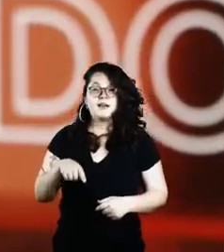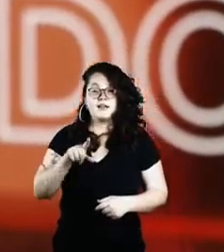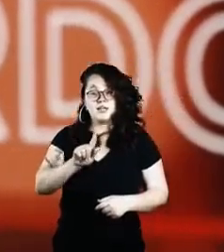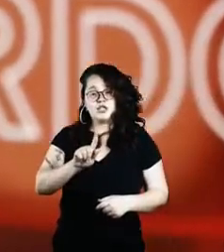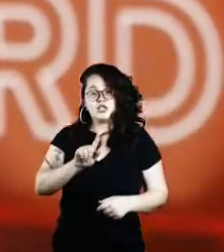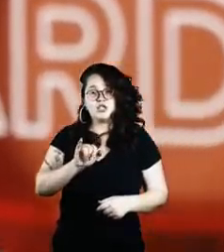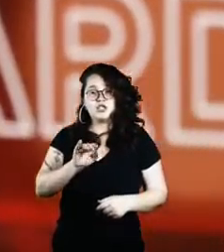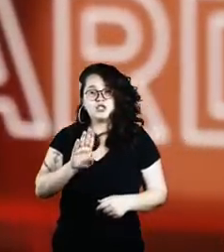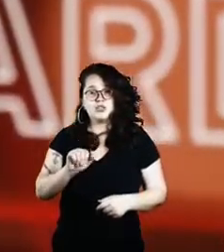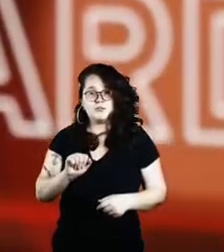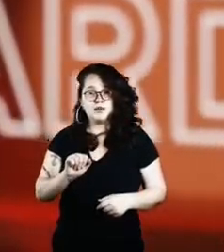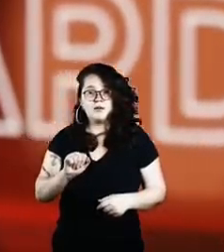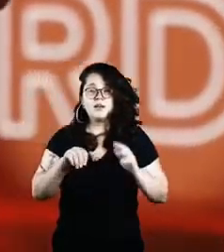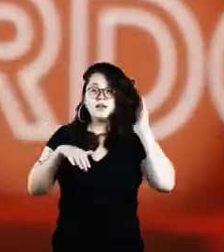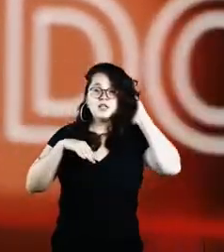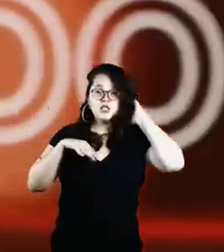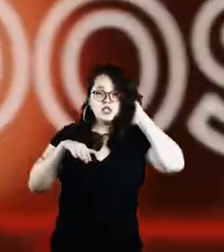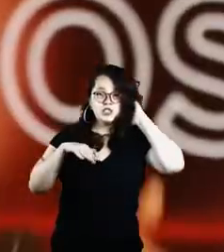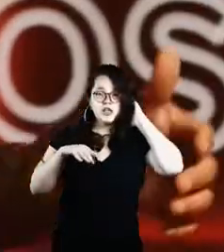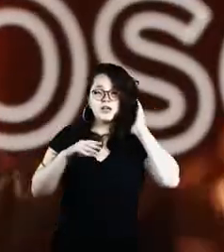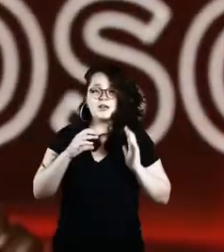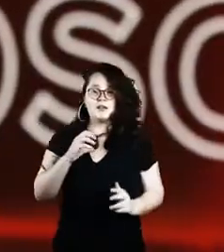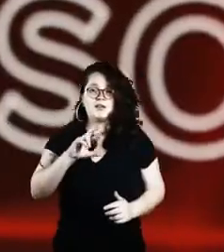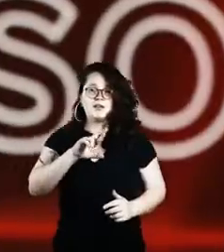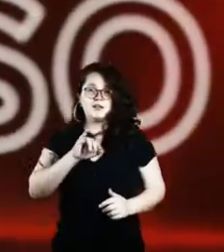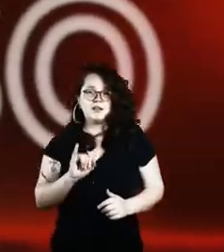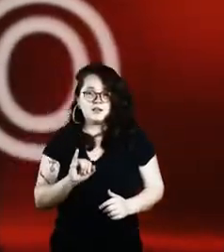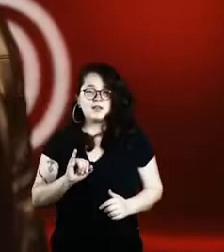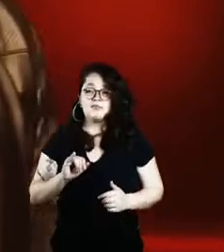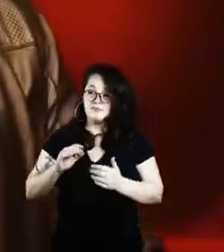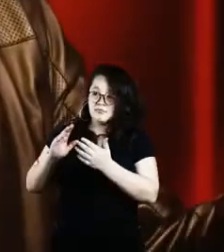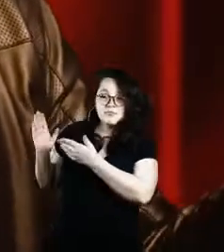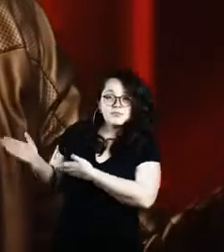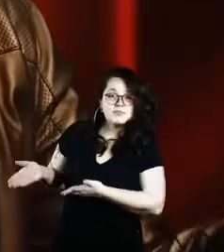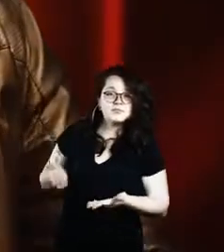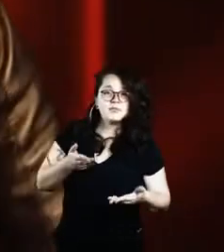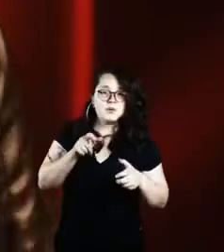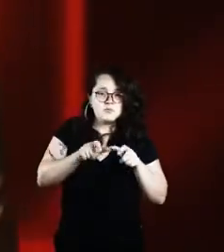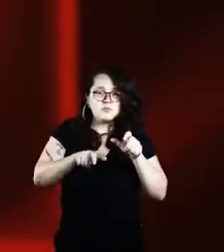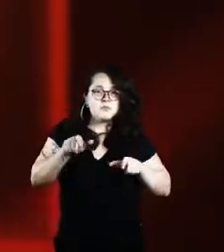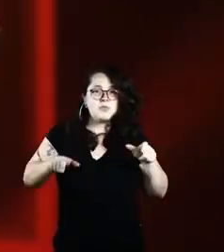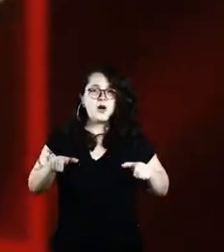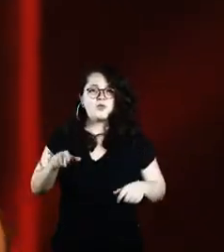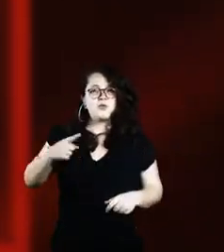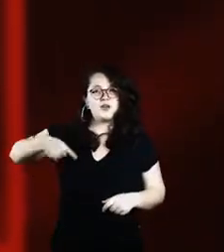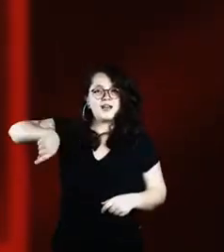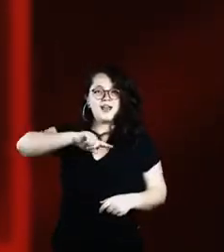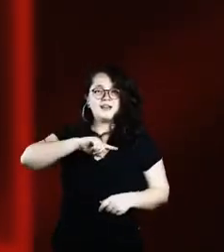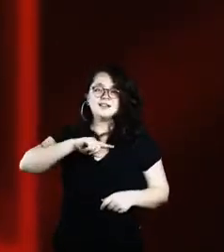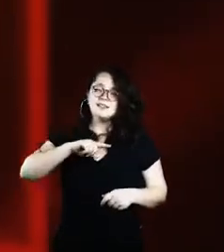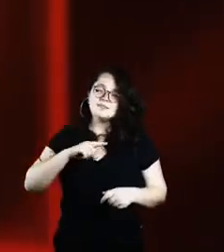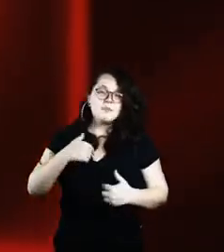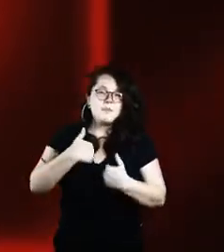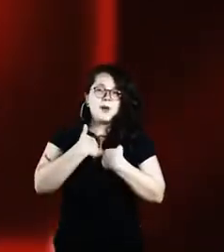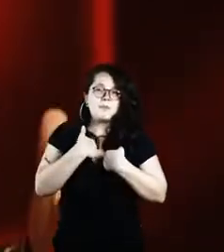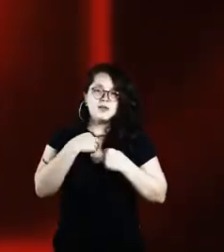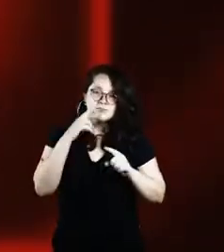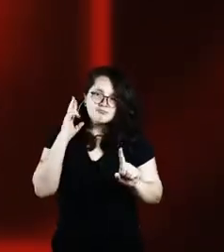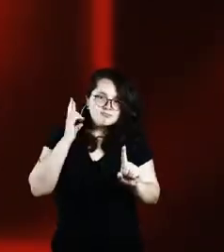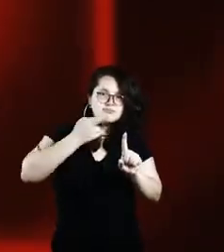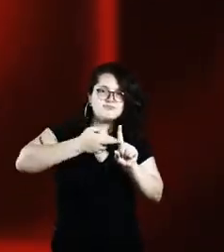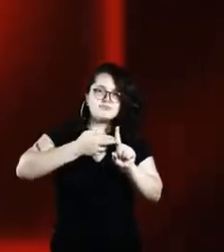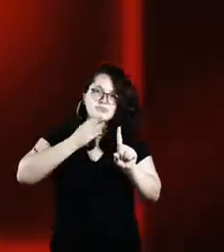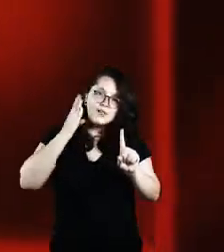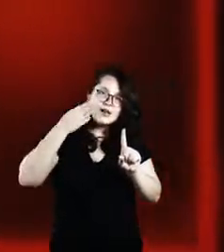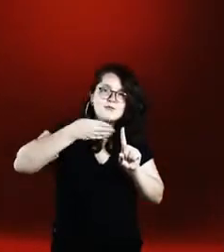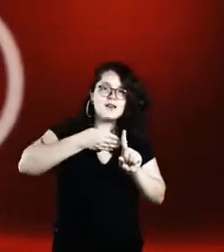Giba e DJ Kri. Então, quero chamar no palco essas personalidades que, para mim, são referência e que têm